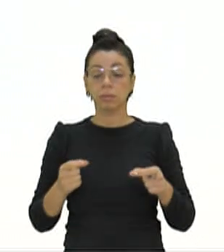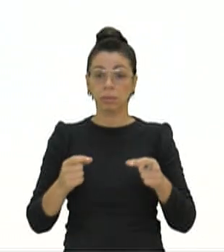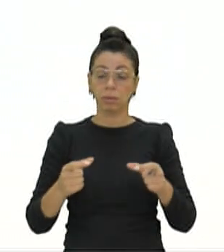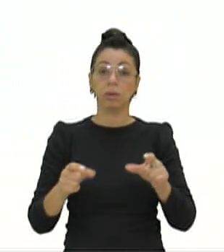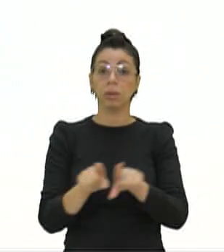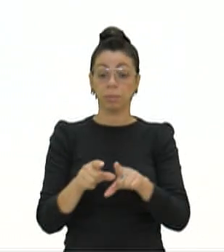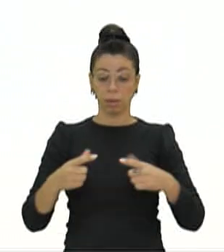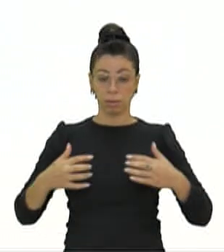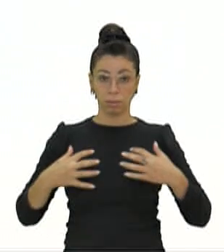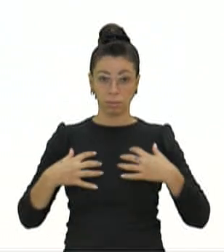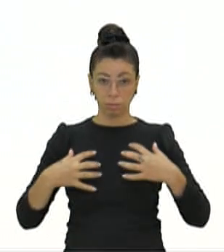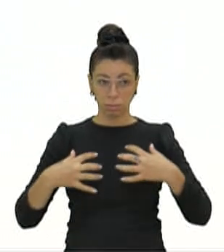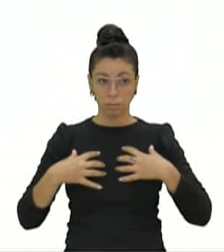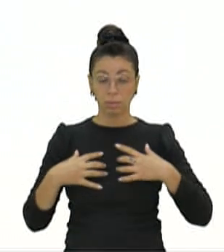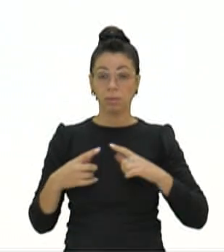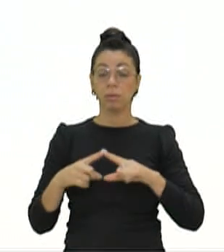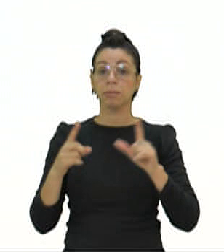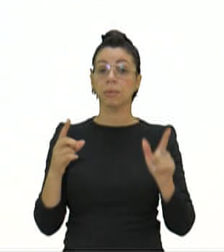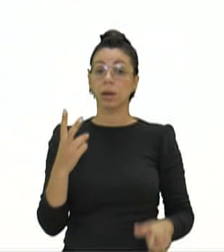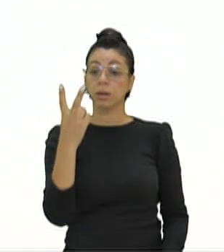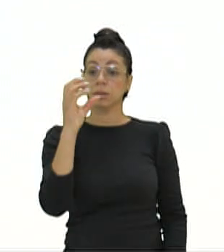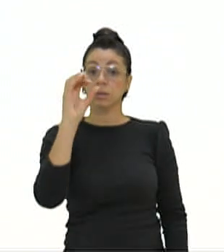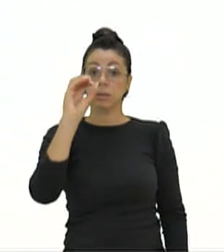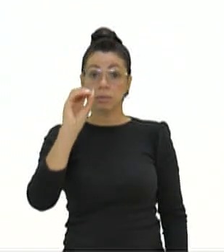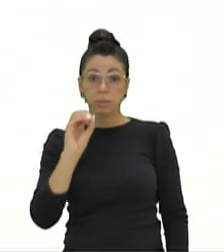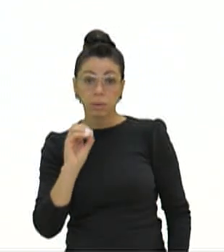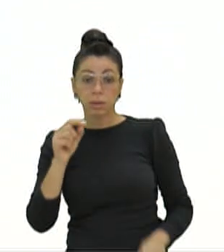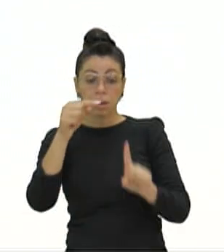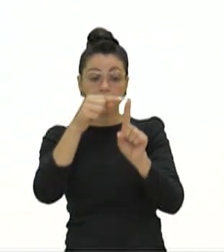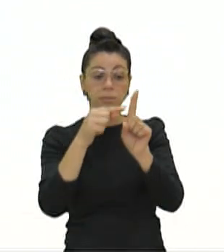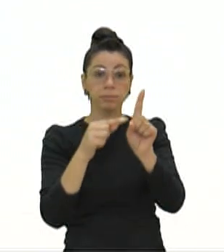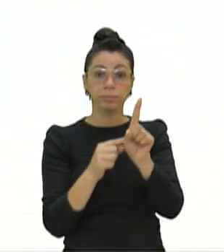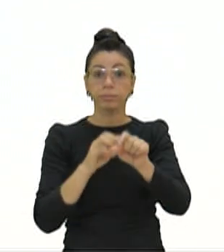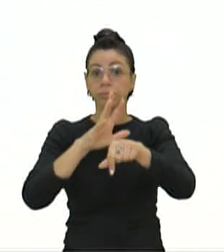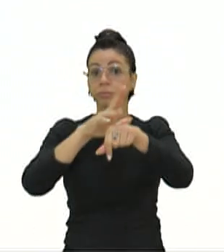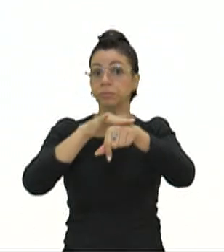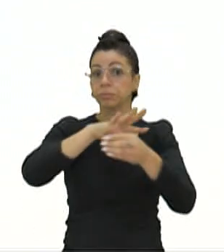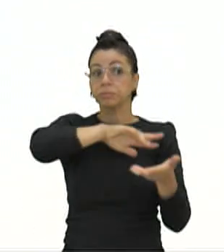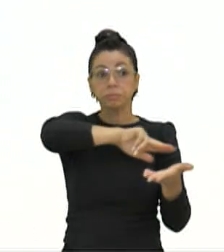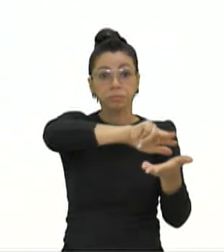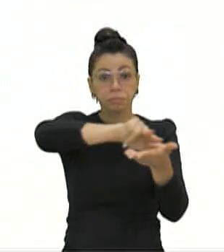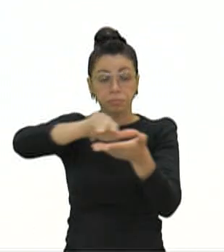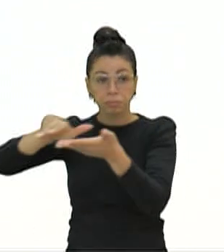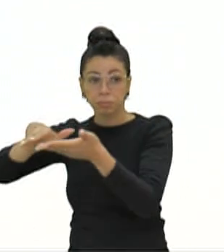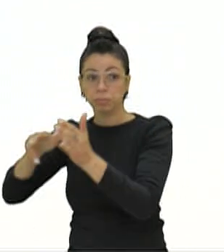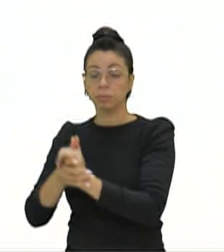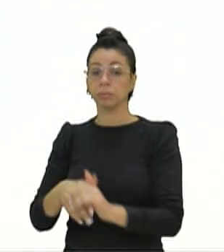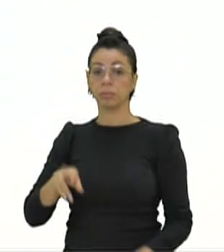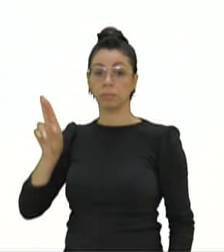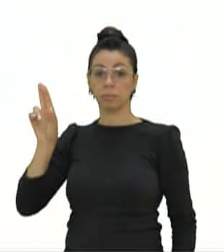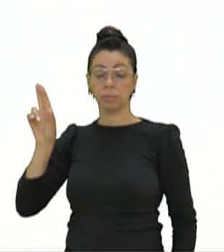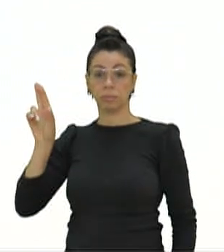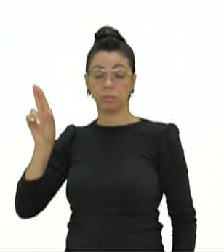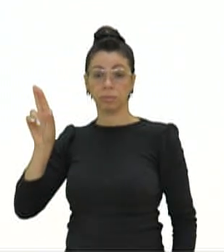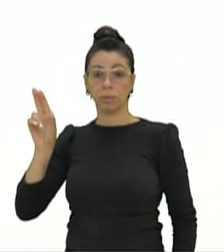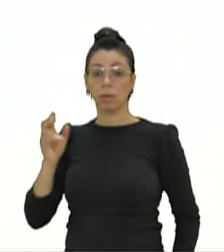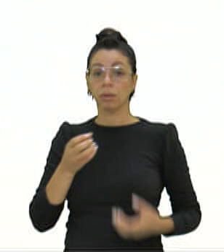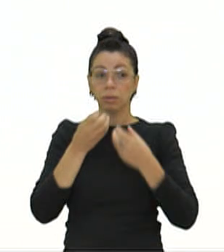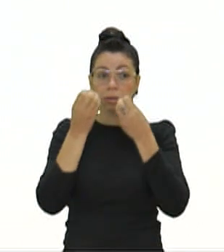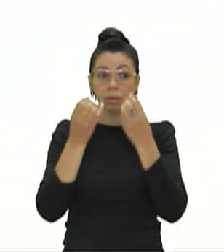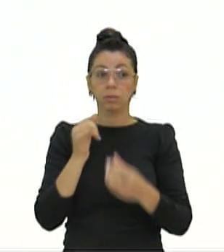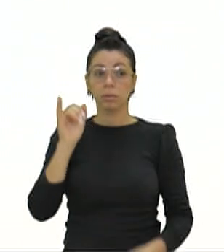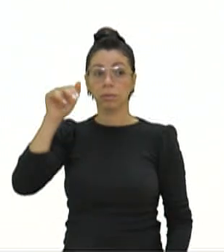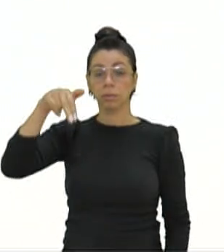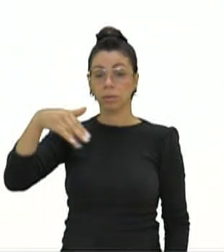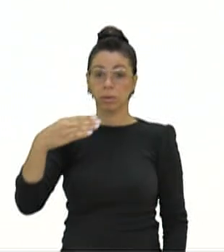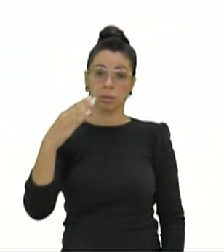pulmão, mas com 50 tipos de doenças diferentes. Esses dados são do INCA, o Instituto Nacional do